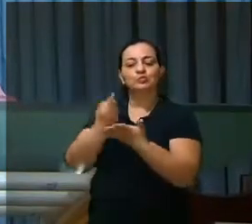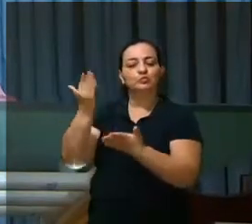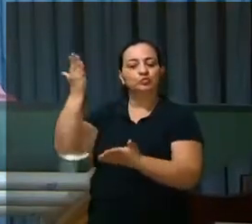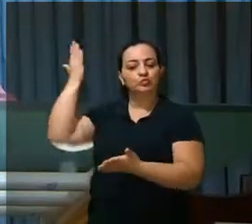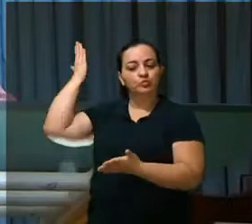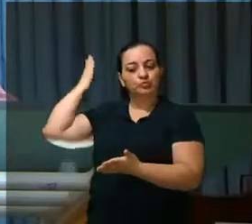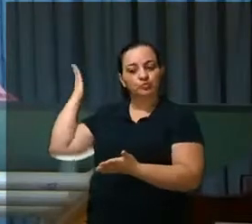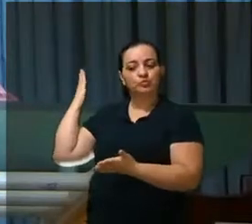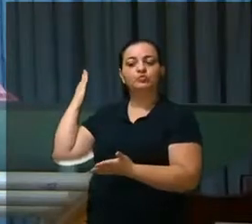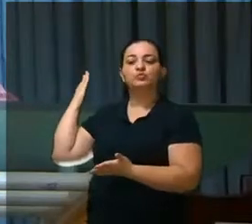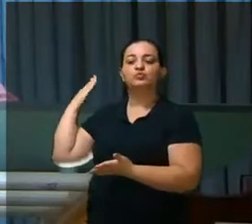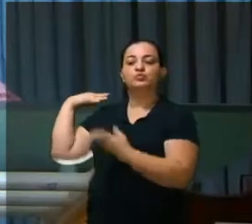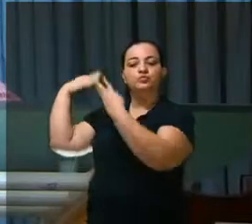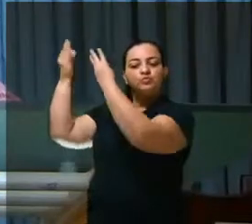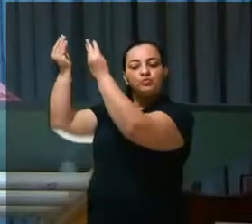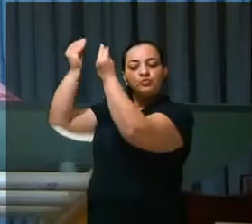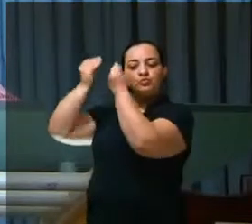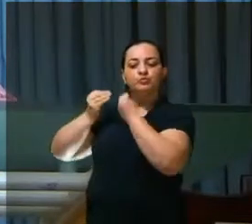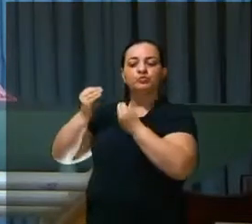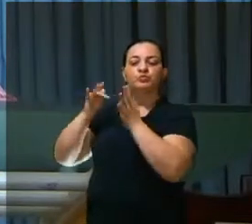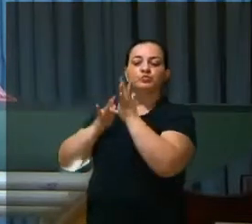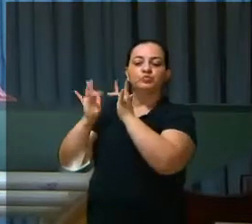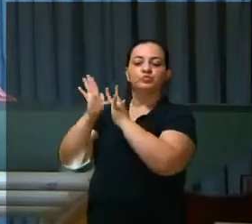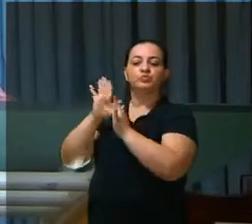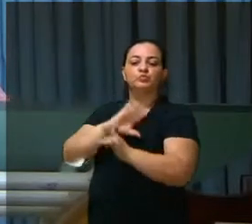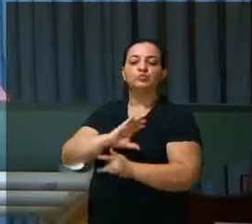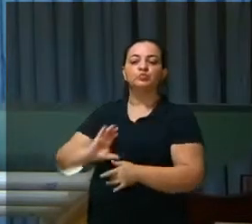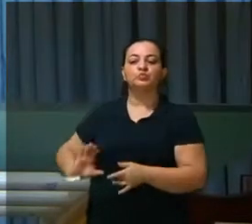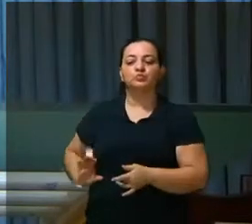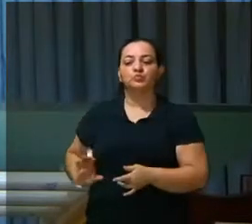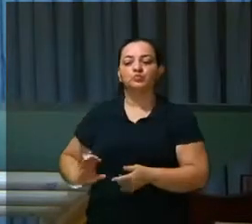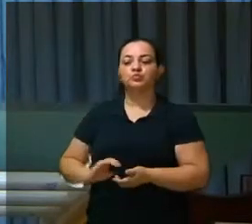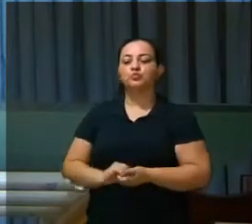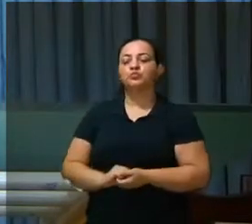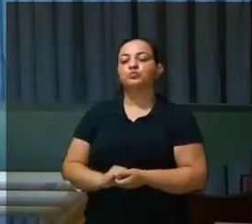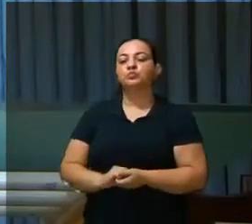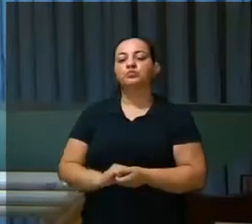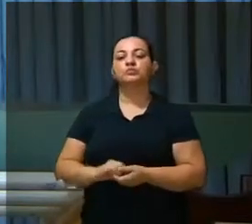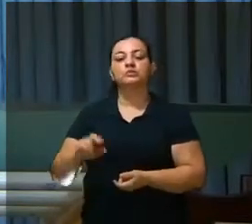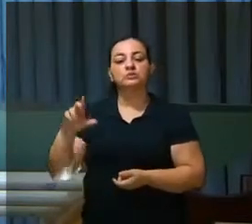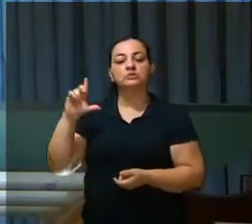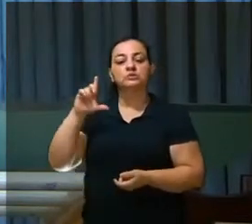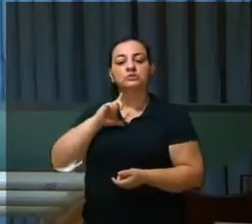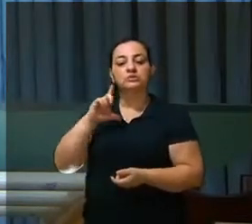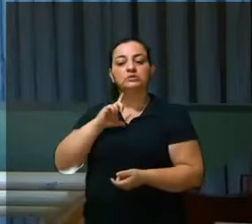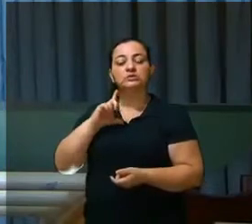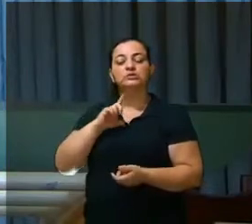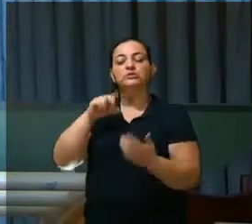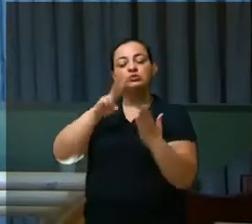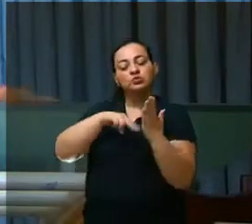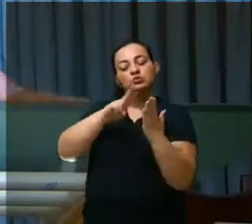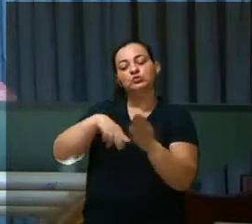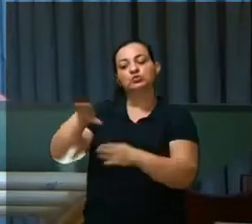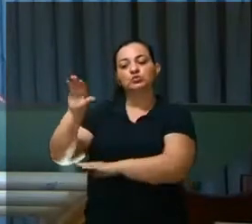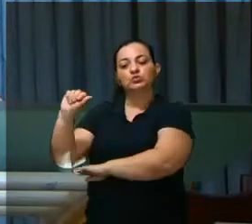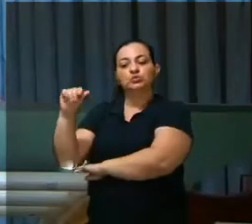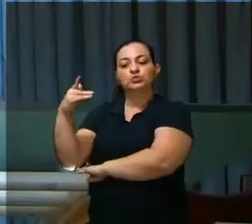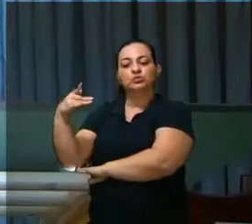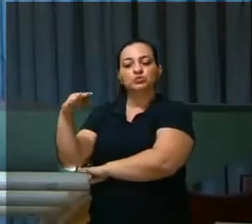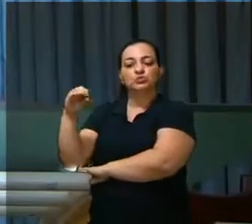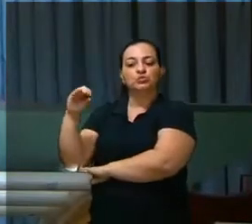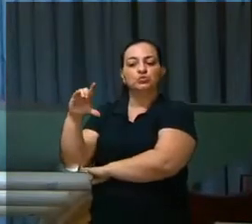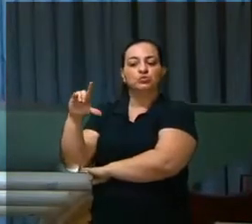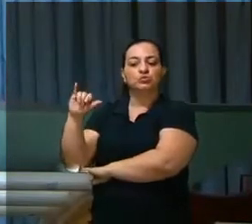vez nos foi dada por Cristo né Nós vemos aqui irmãos na no apocalipse